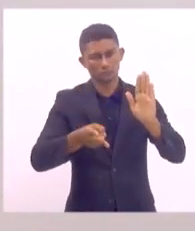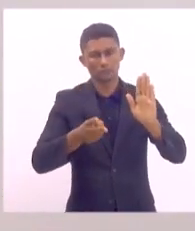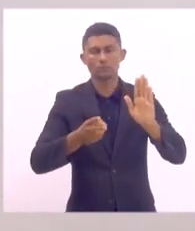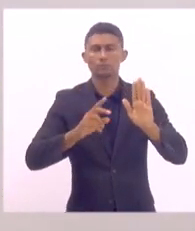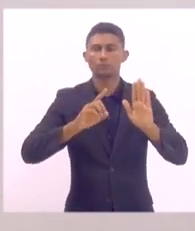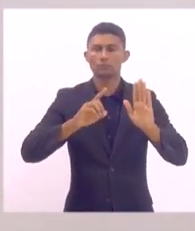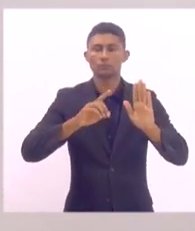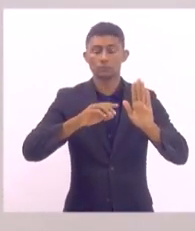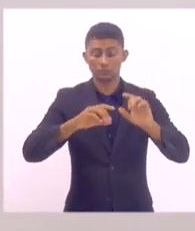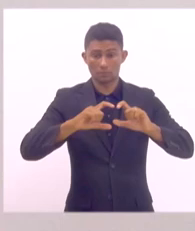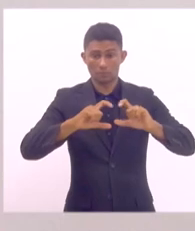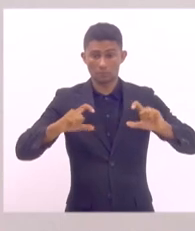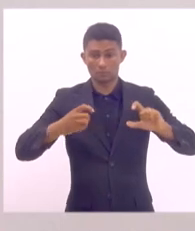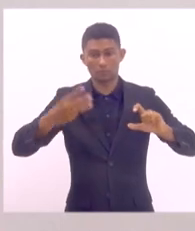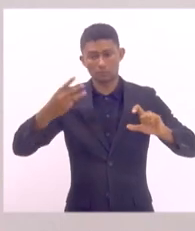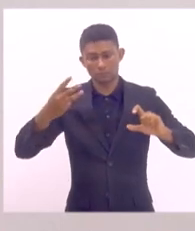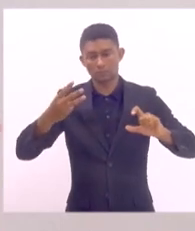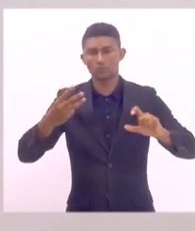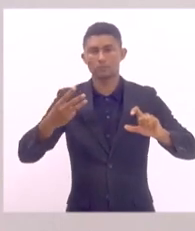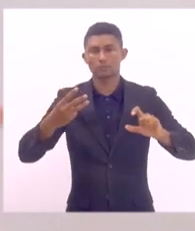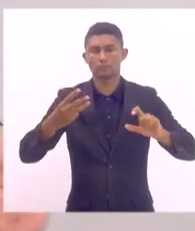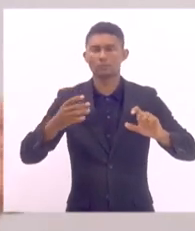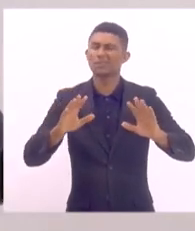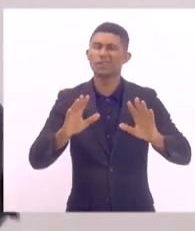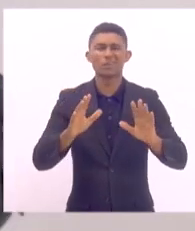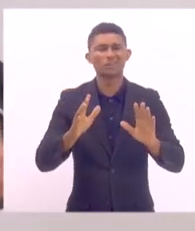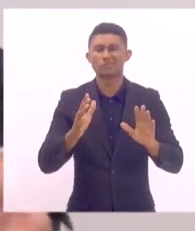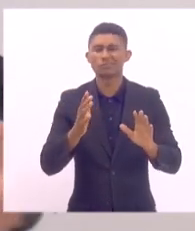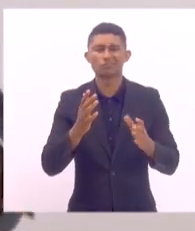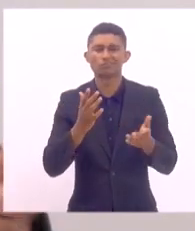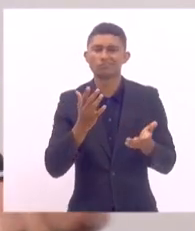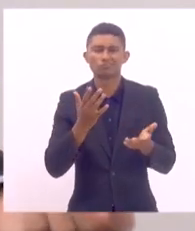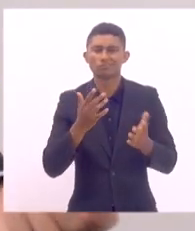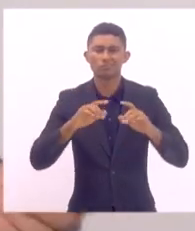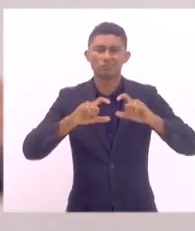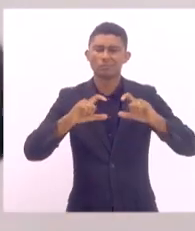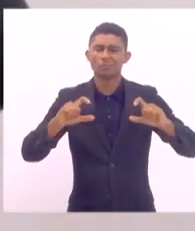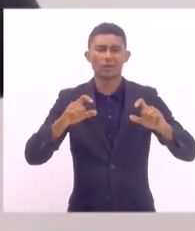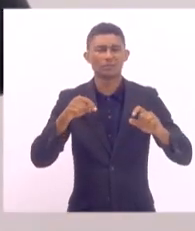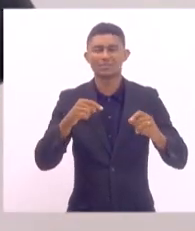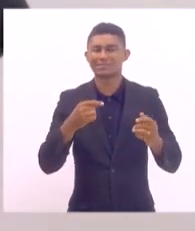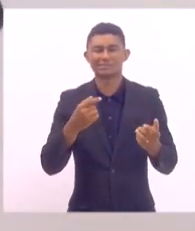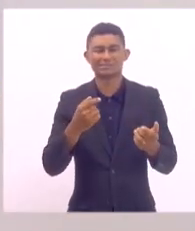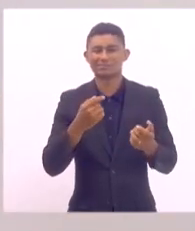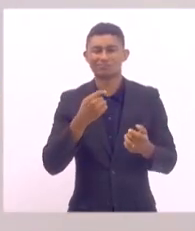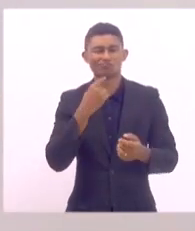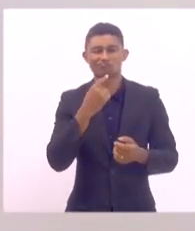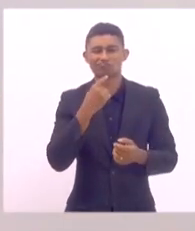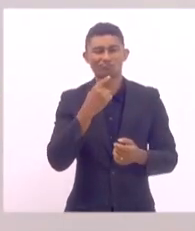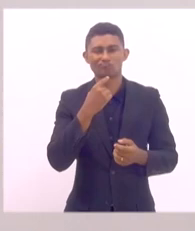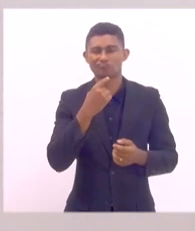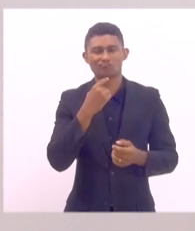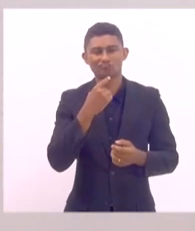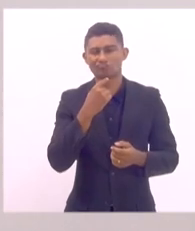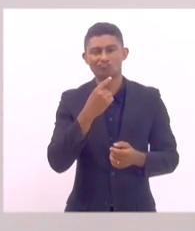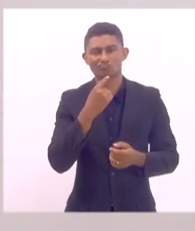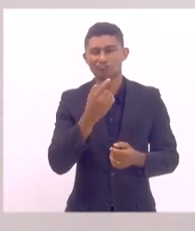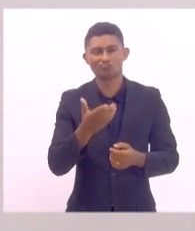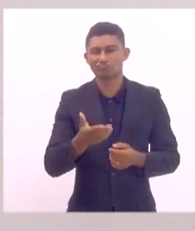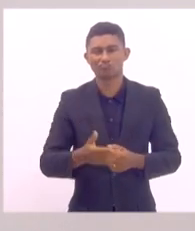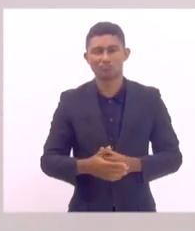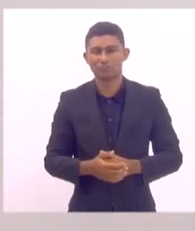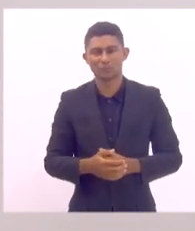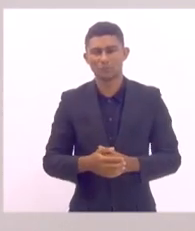acrescenta-se ao parágrafo 3º, 4º. É, mas aí tá, não tem, porque ele, o parágrafo não dá. Esse é o problema, como. A gente estava olhando aqui. Não tem como, não tem como,